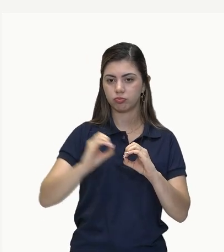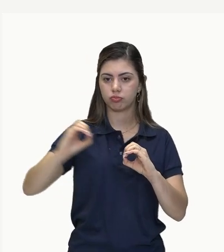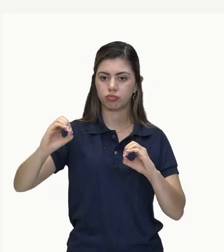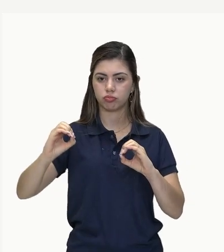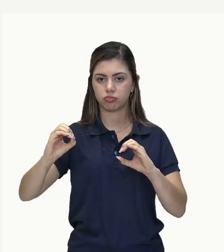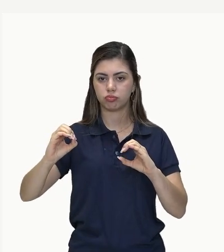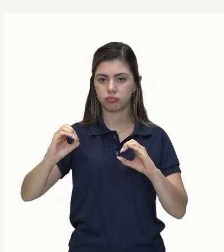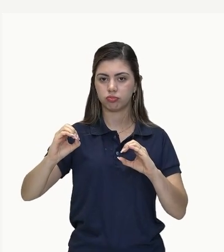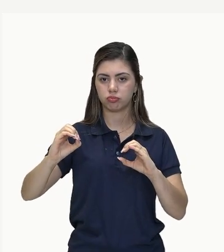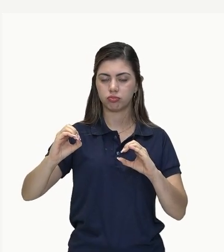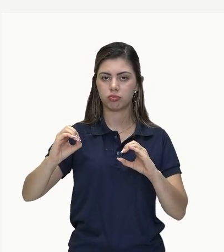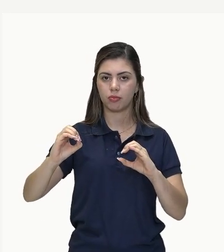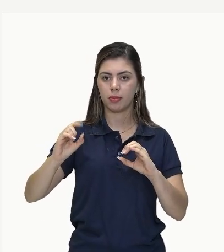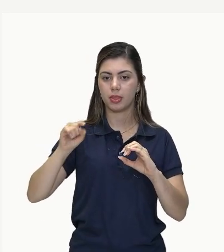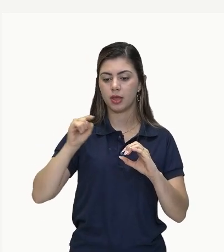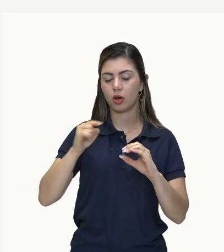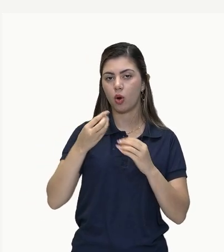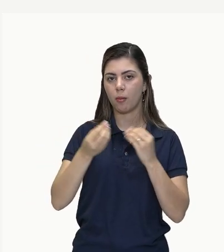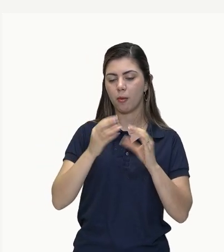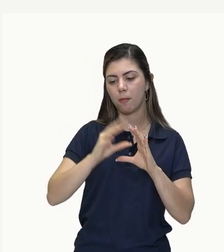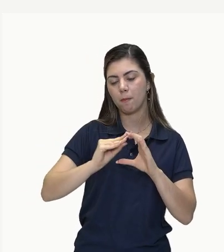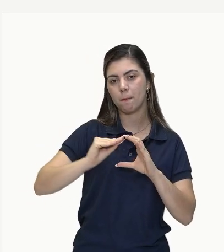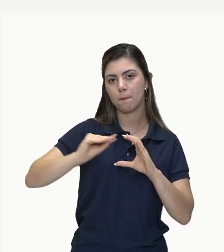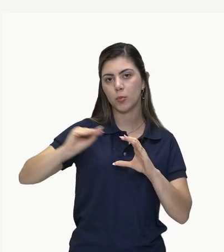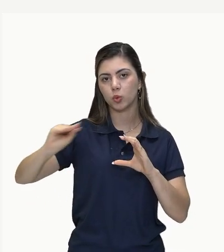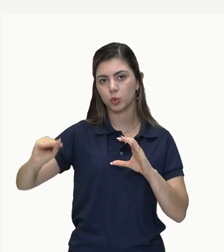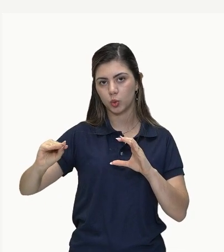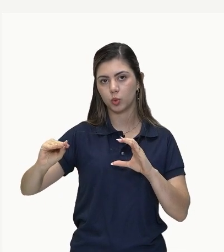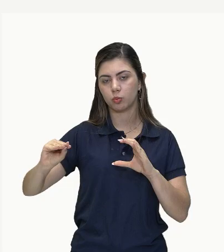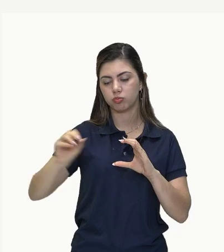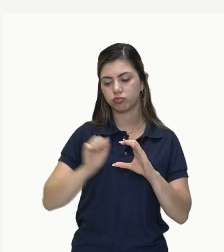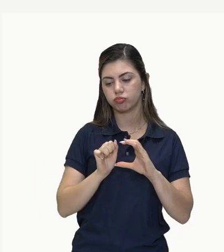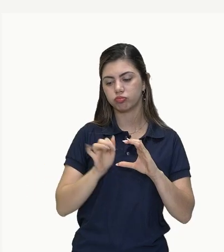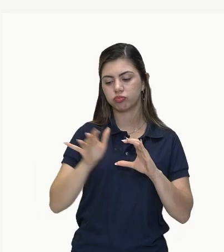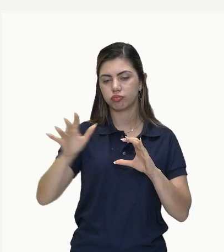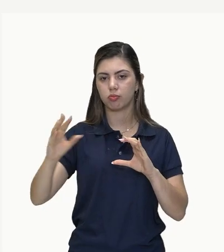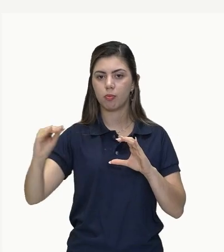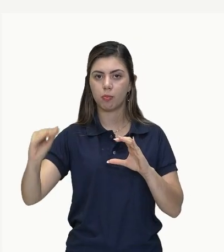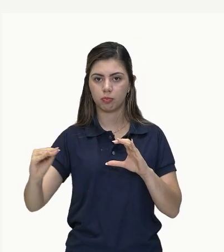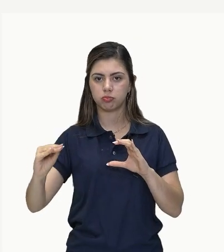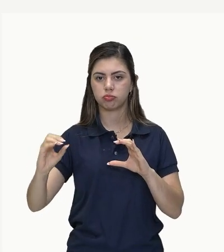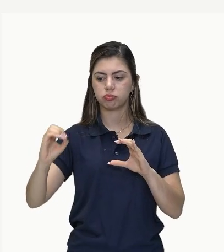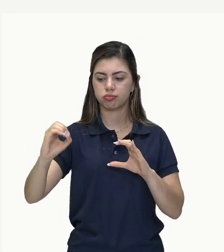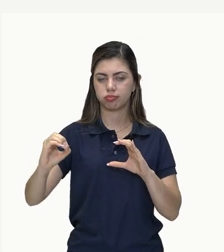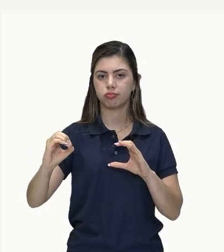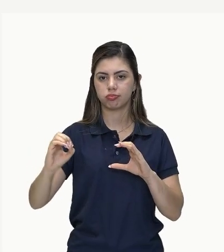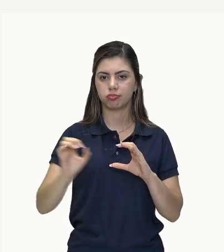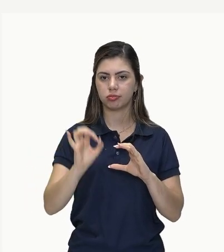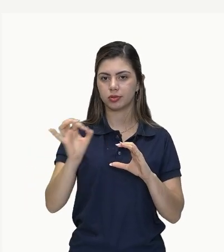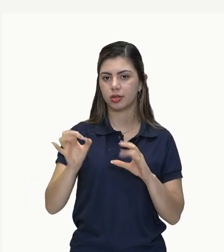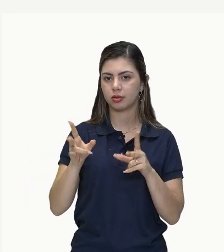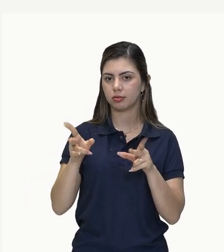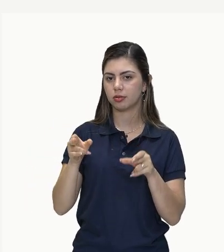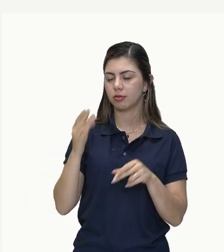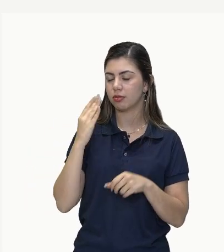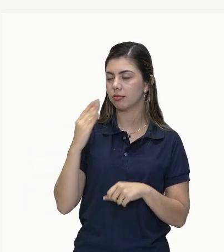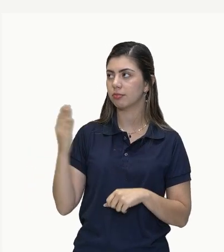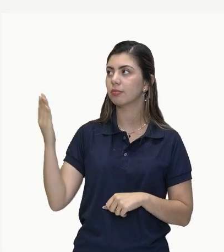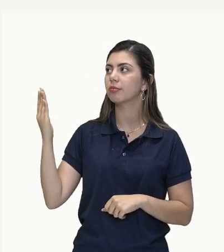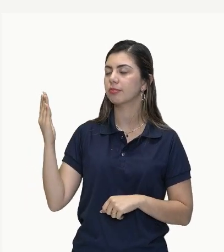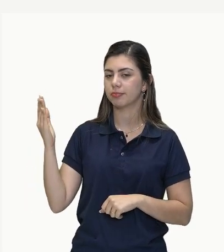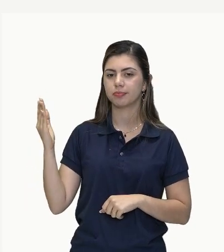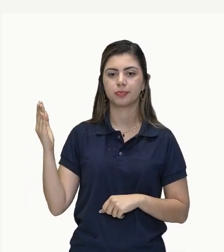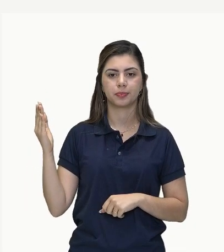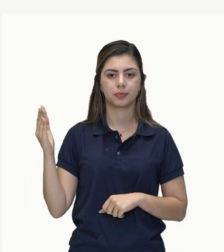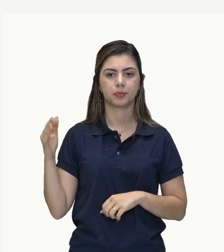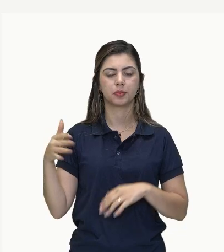só. Um processo de migração, né, forma uma colônia periférica, como a gente observa aqui nessa representação.